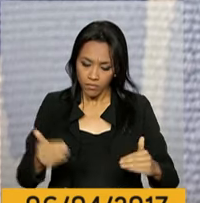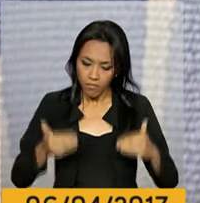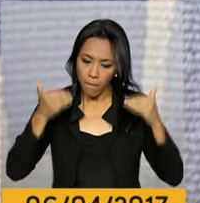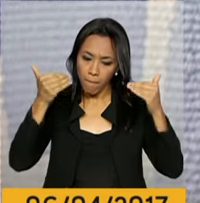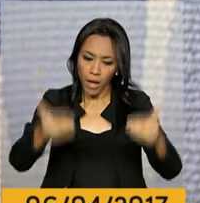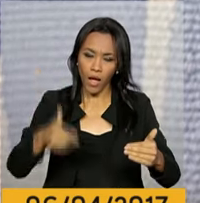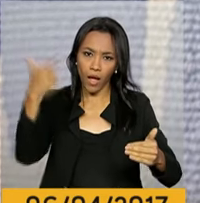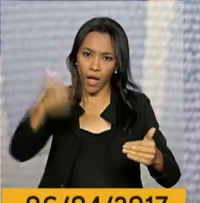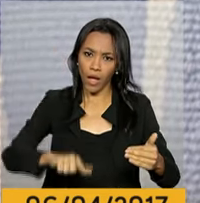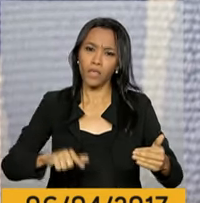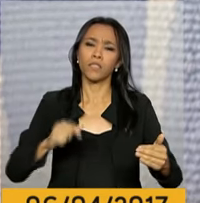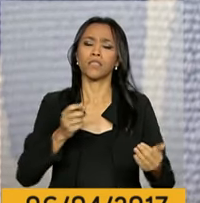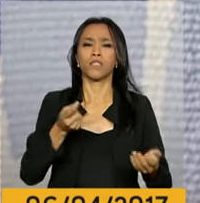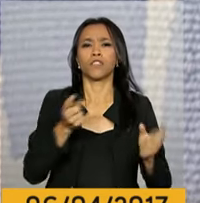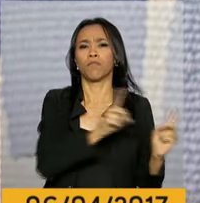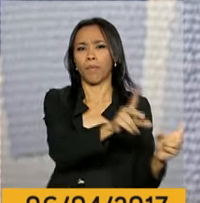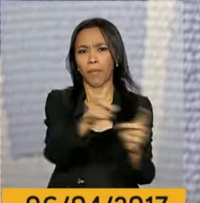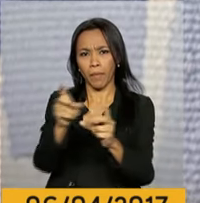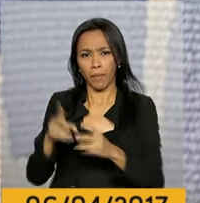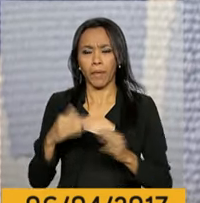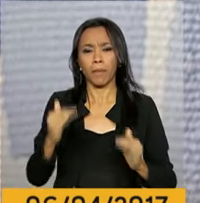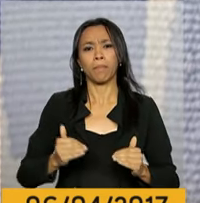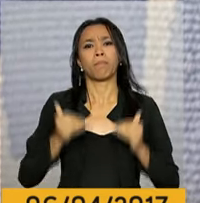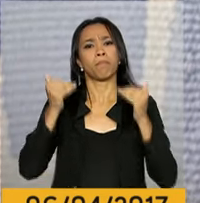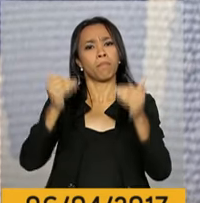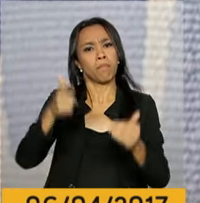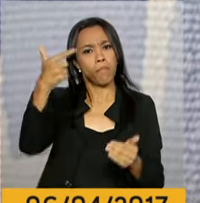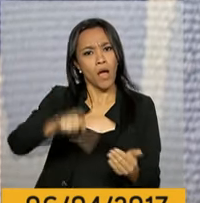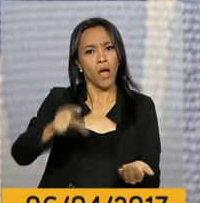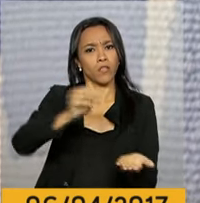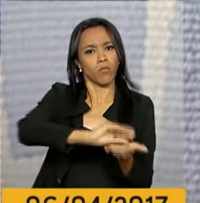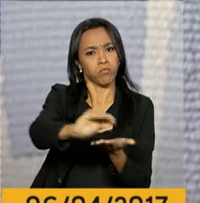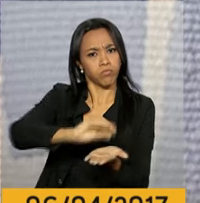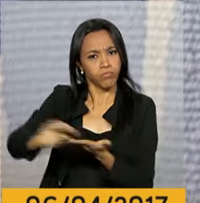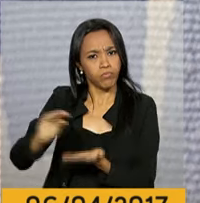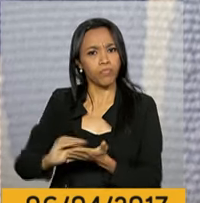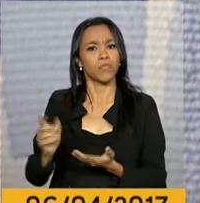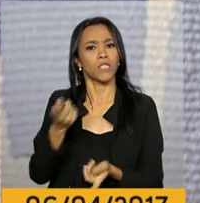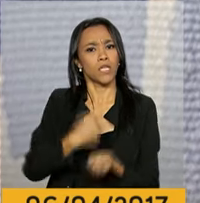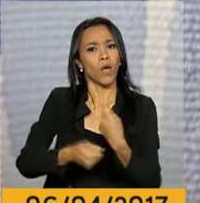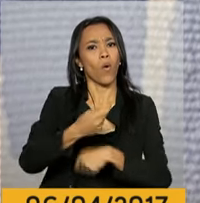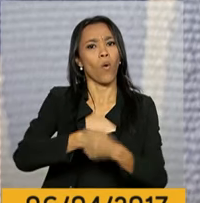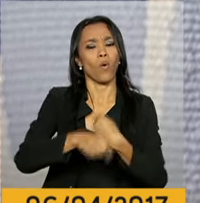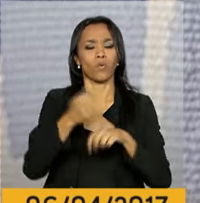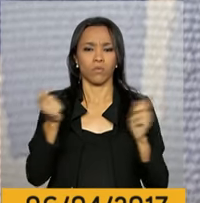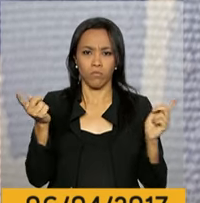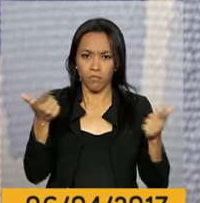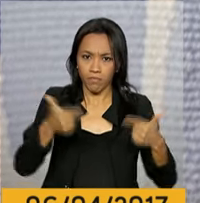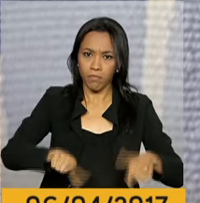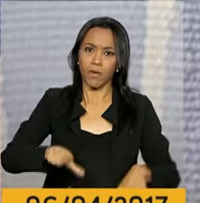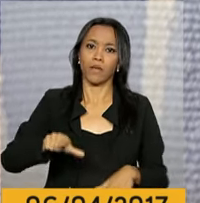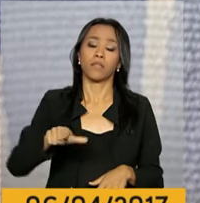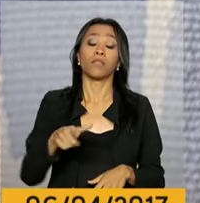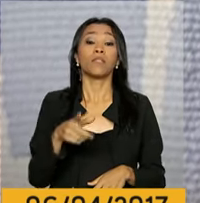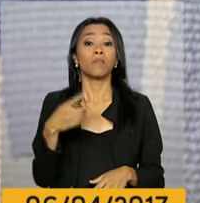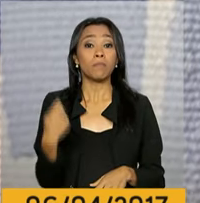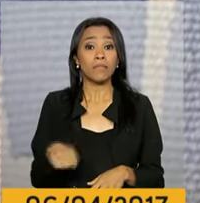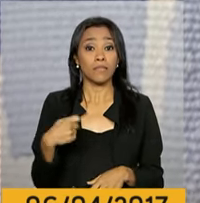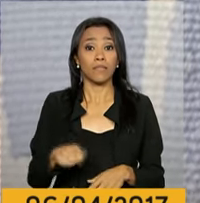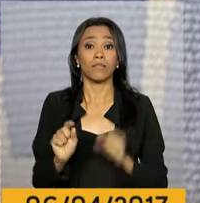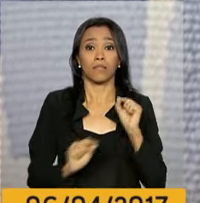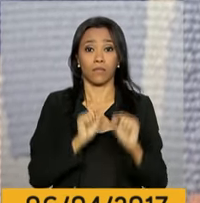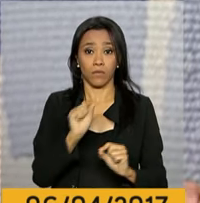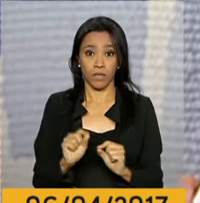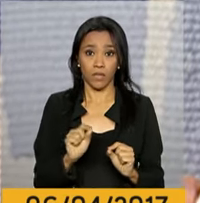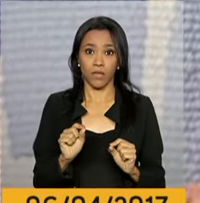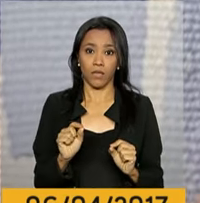mais comércio, mais investimentos, mais negócios, pois foi auspicioso confirmar que ir além é precisamente